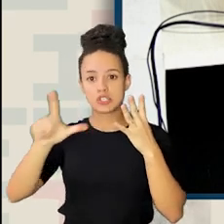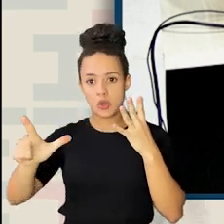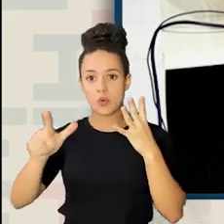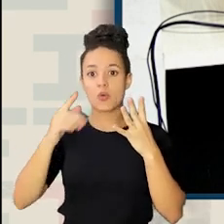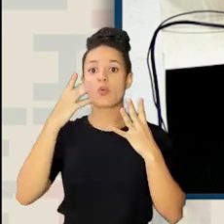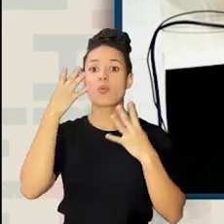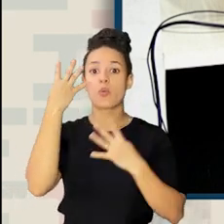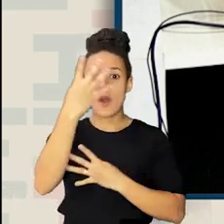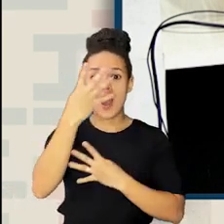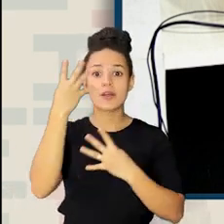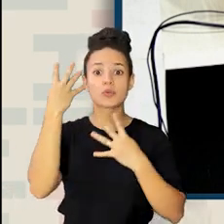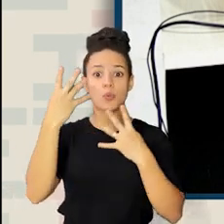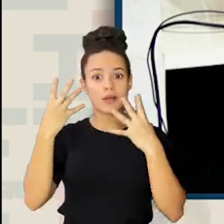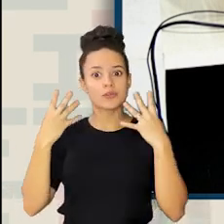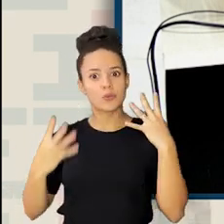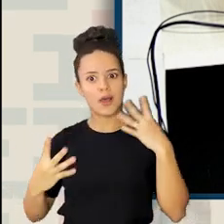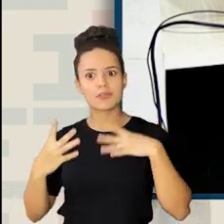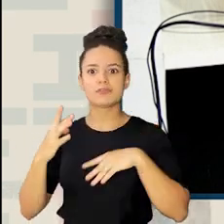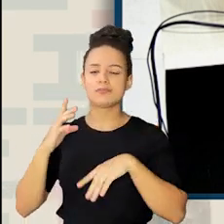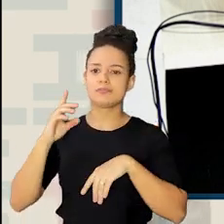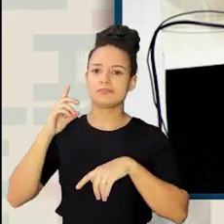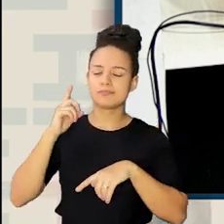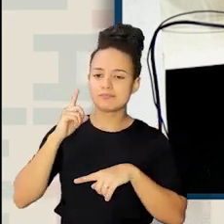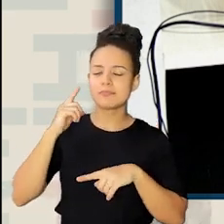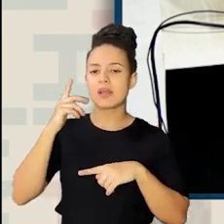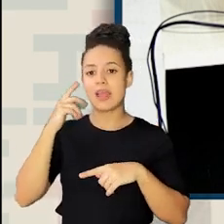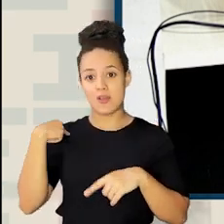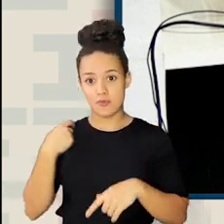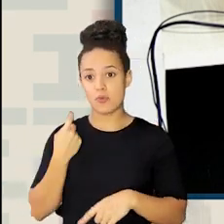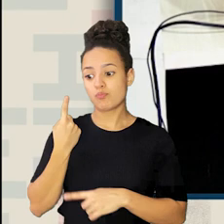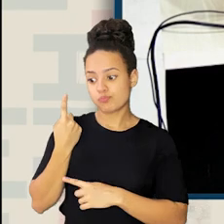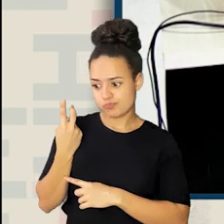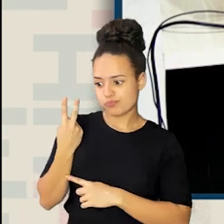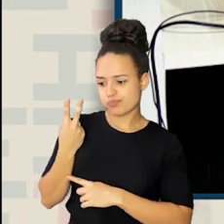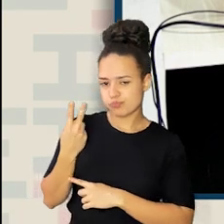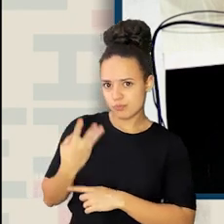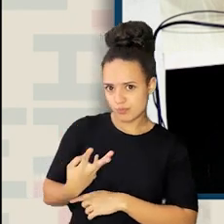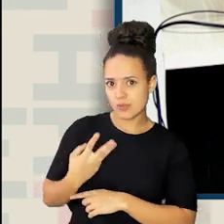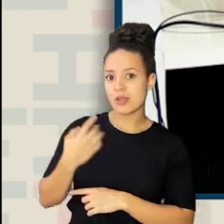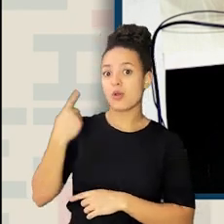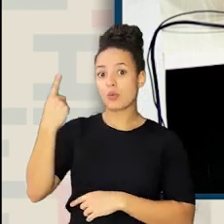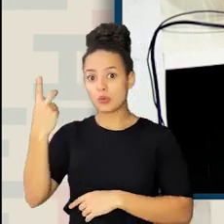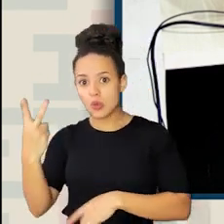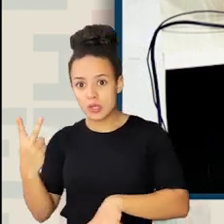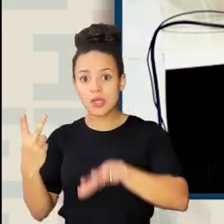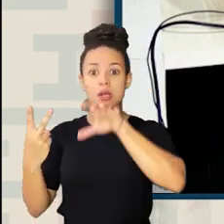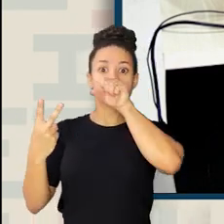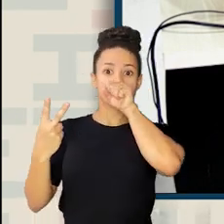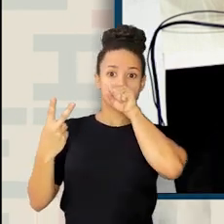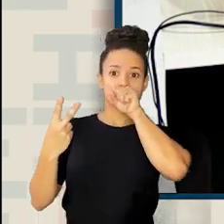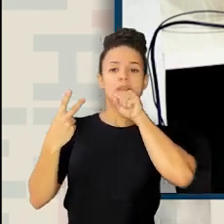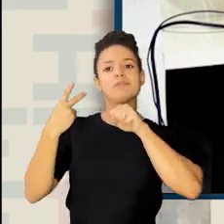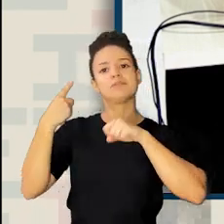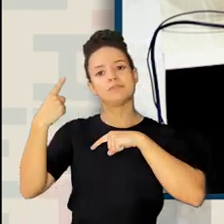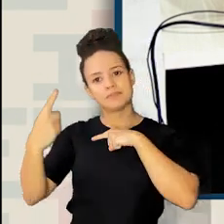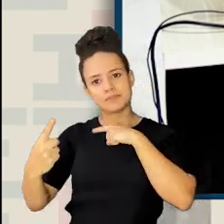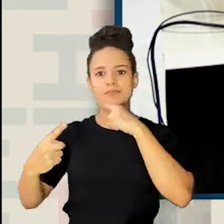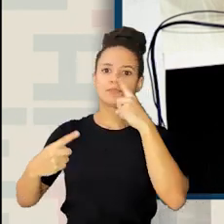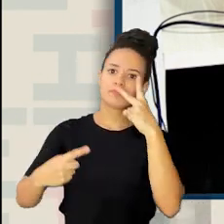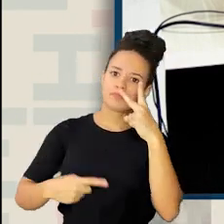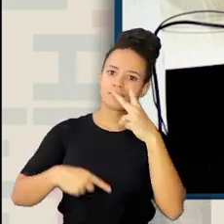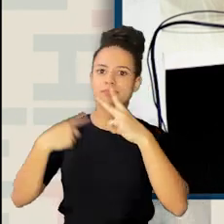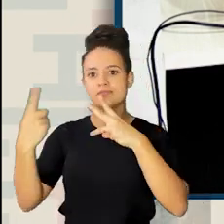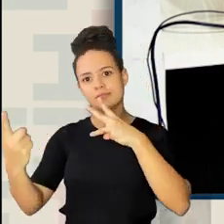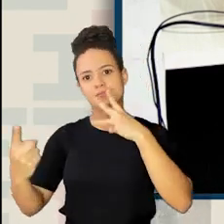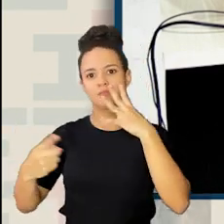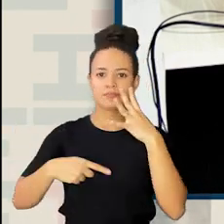4 tempos, tá bom? Vou fazer a mesma coisa, eu vou contar 2 e aí Lá, e você